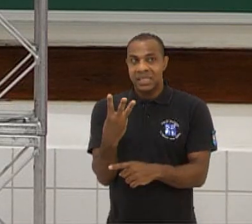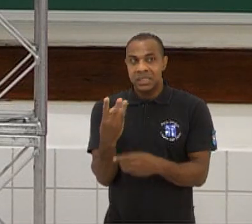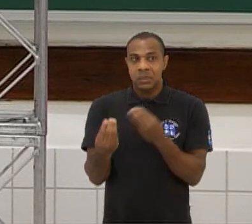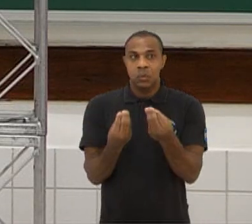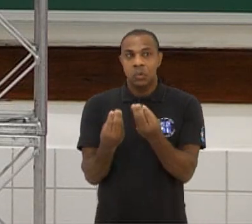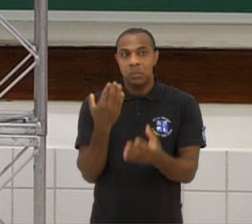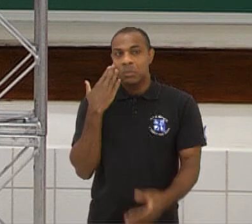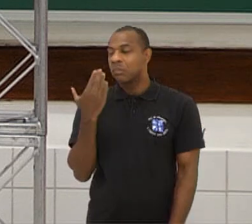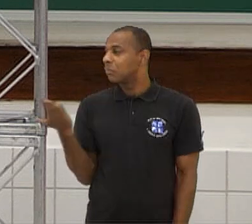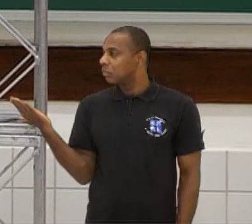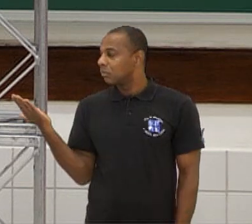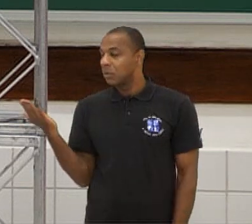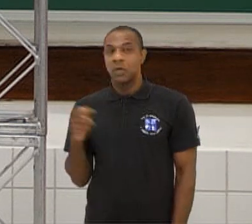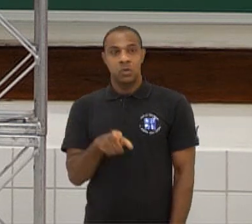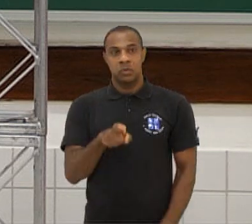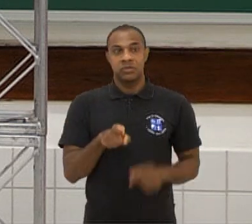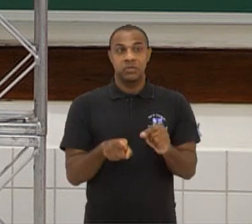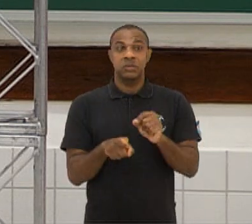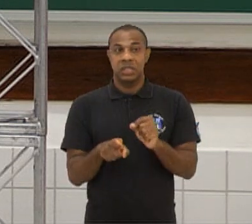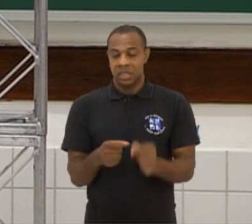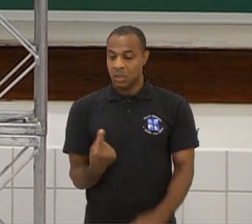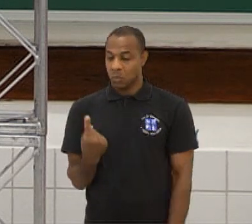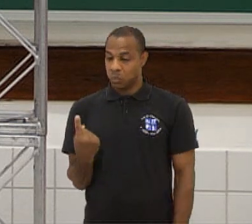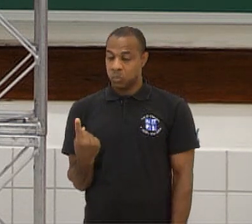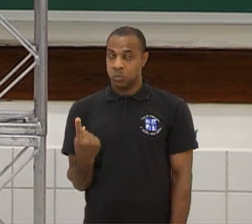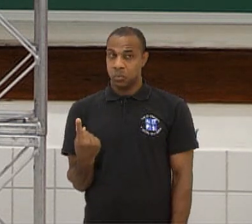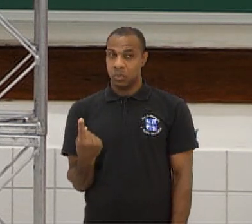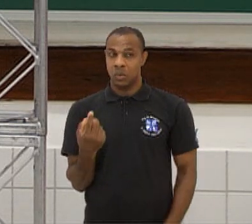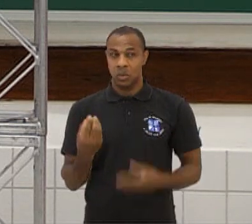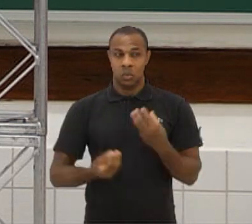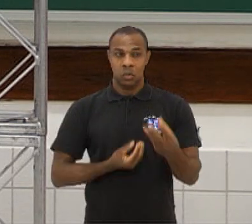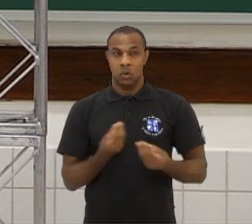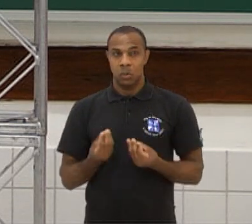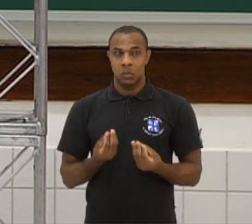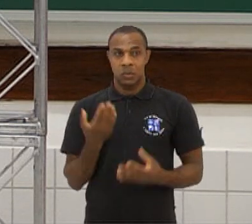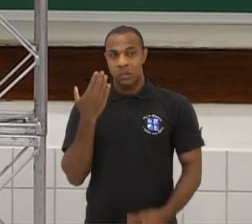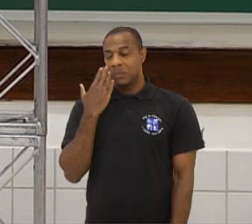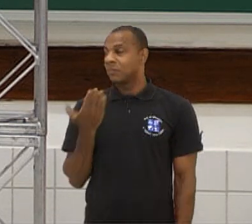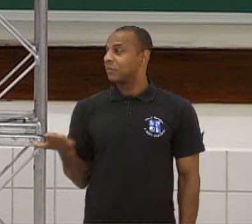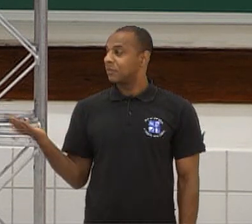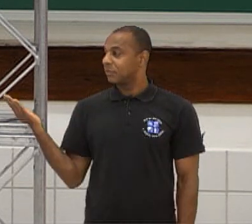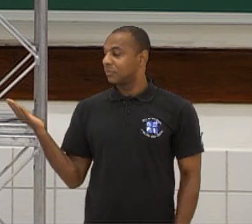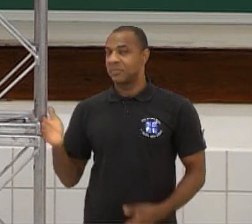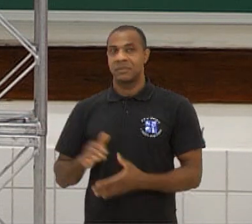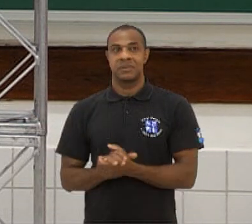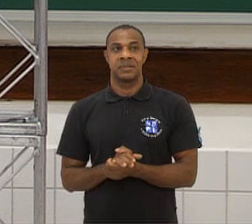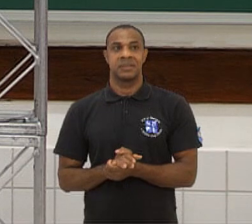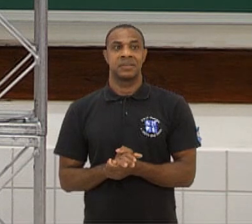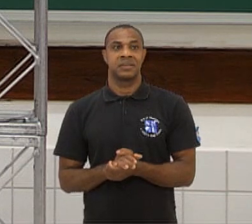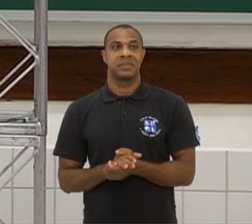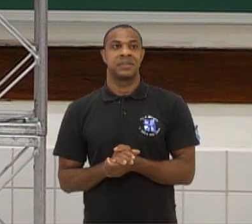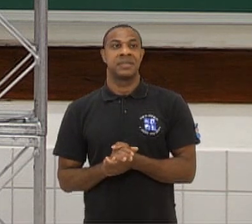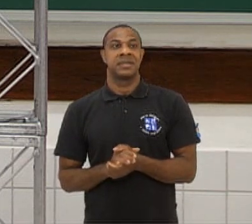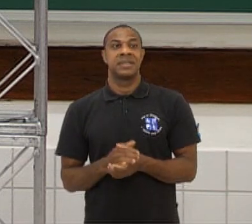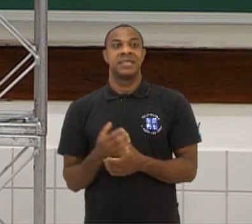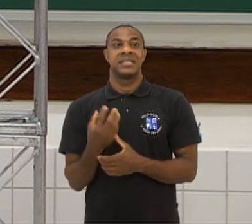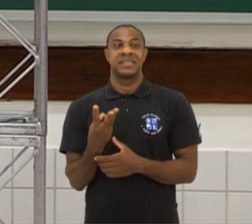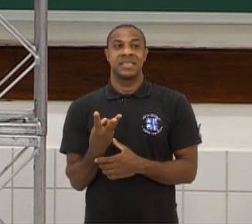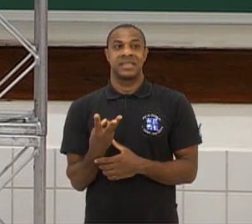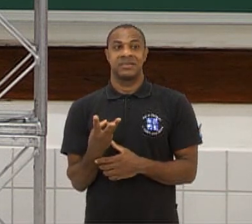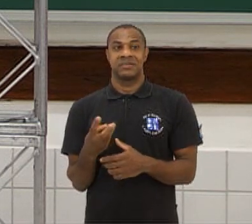o x vale 1. Acertaram a letra A? Fizeram desse jeito abreviado ou fizeram daquela forma